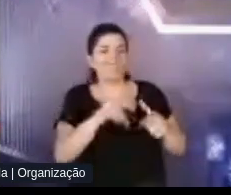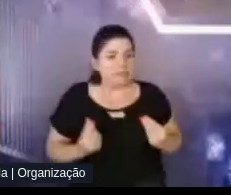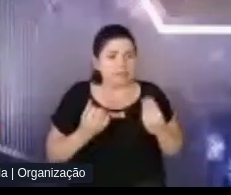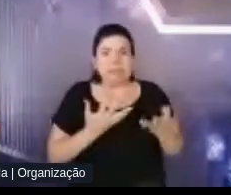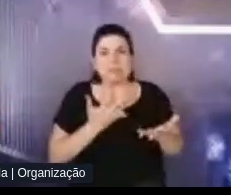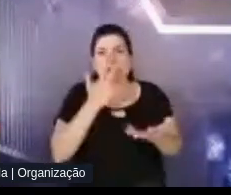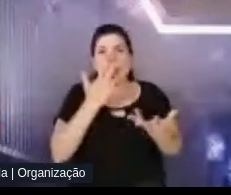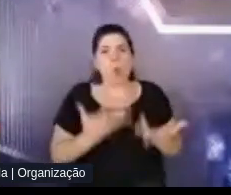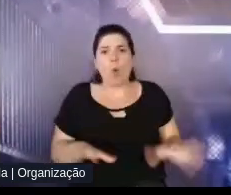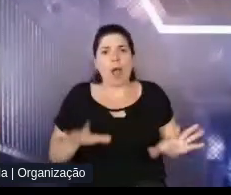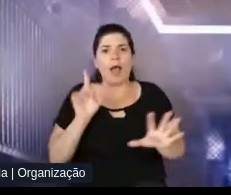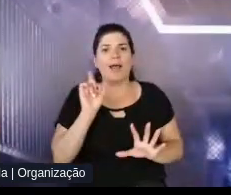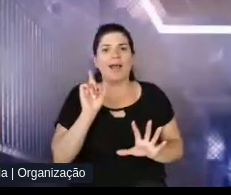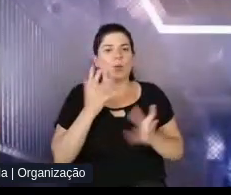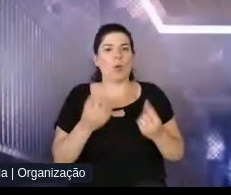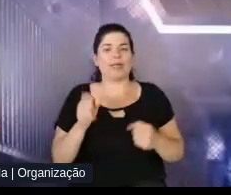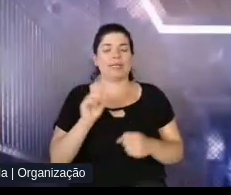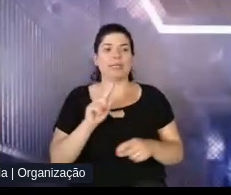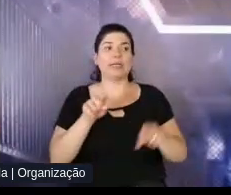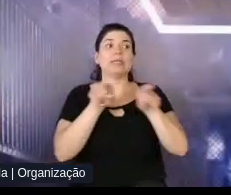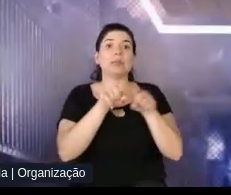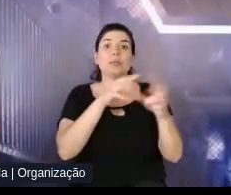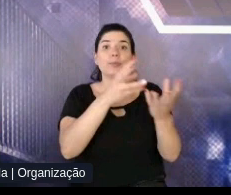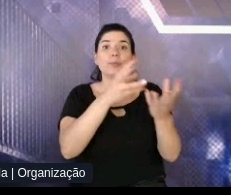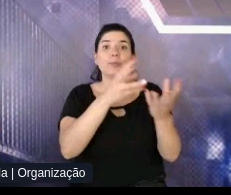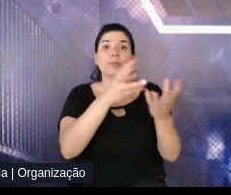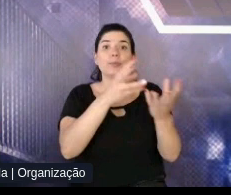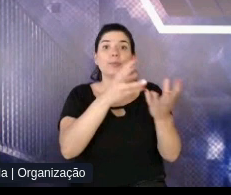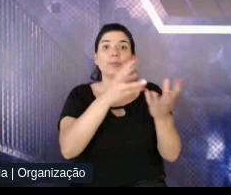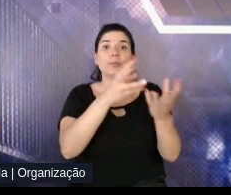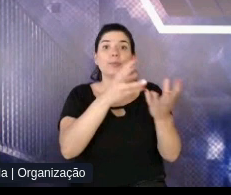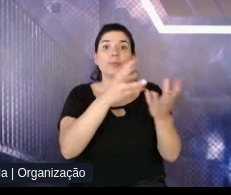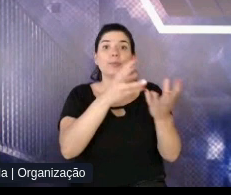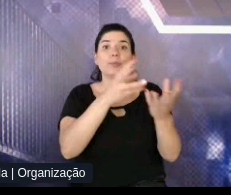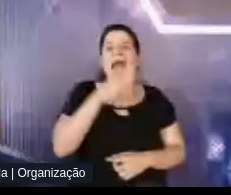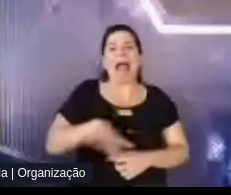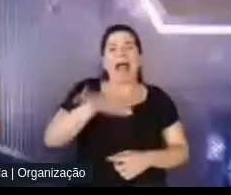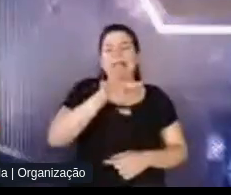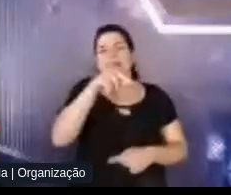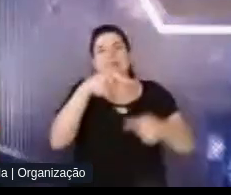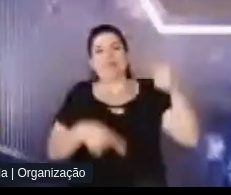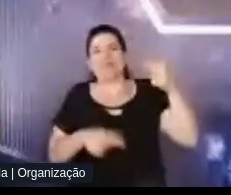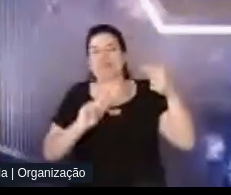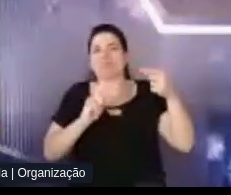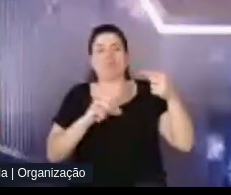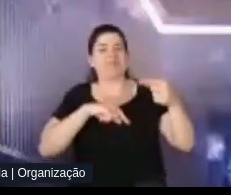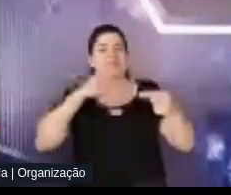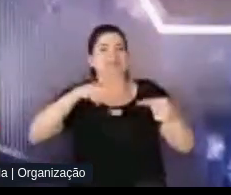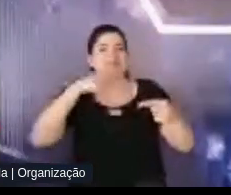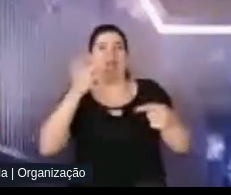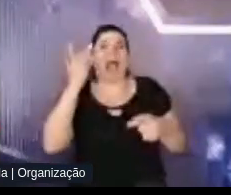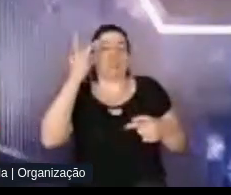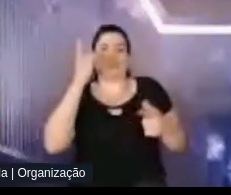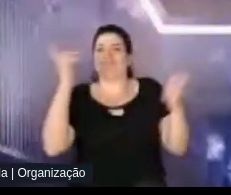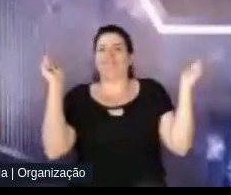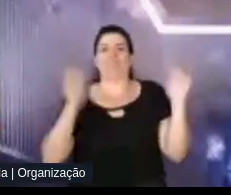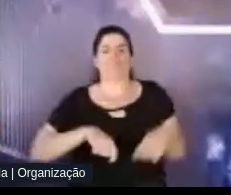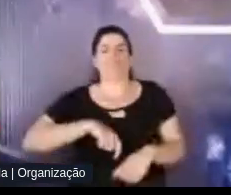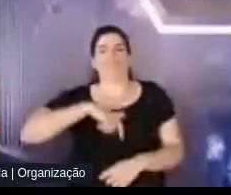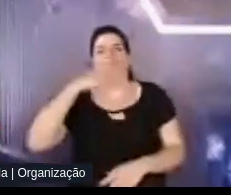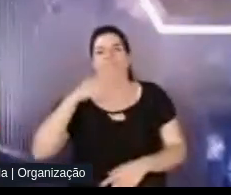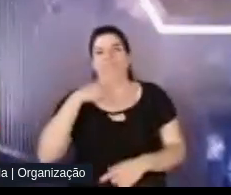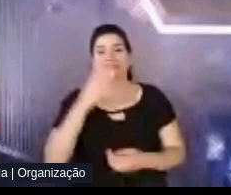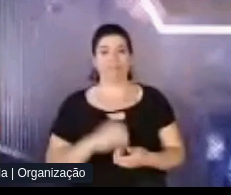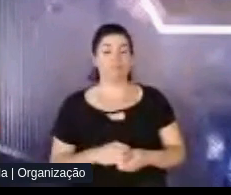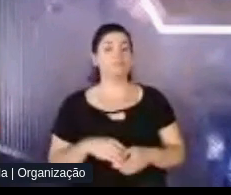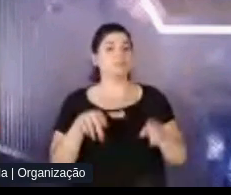E muitas, né, fogem dessas áreas por achar que não faz parte desse universo, não se achar capaz. E, além disso, também, né, eu trouxe